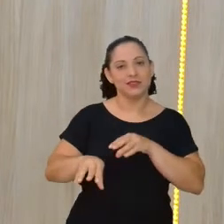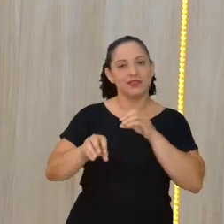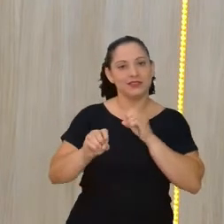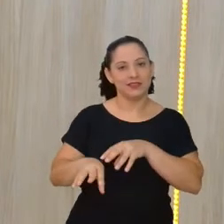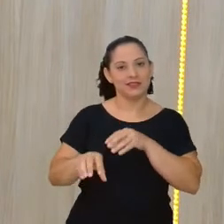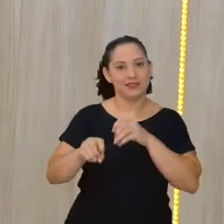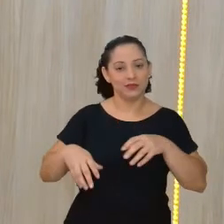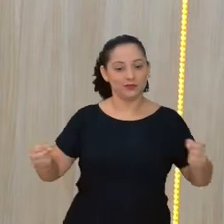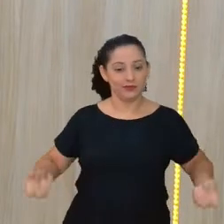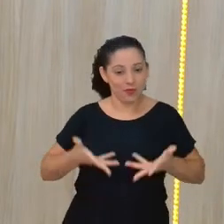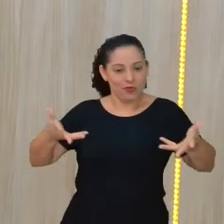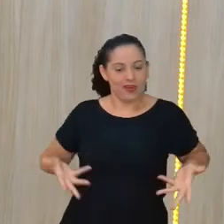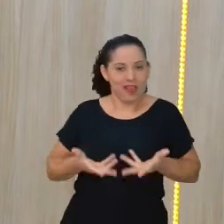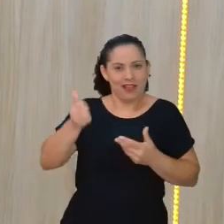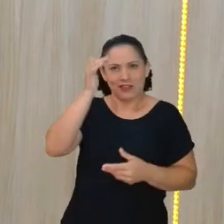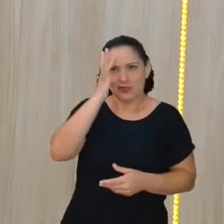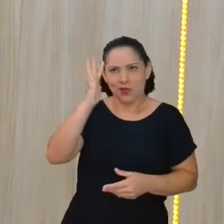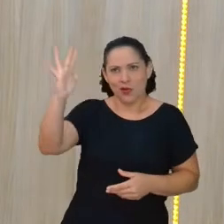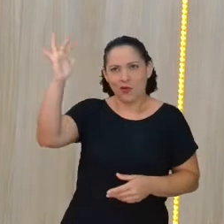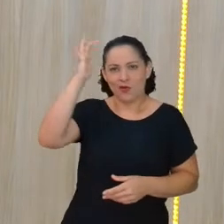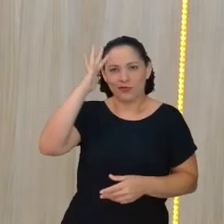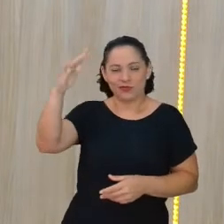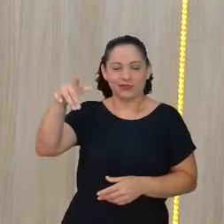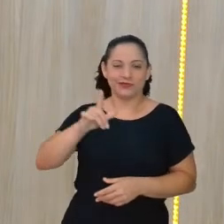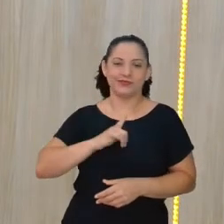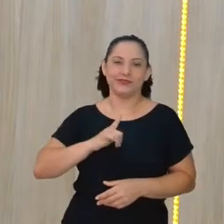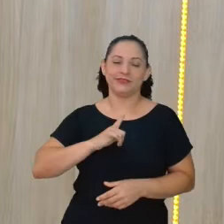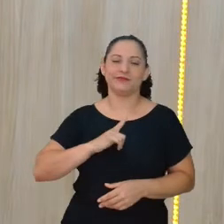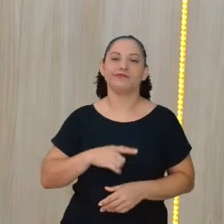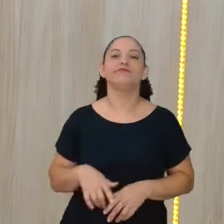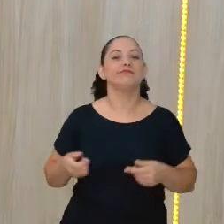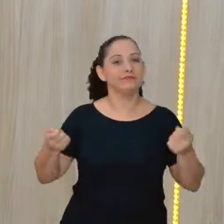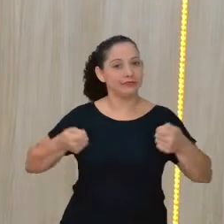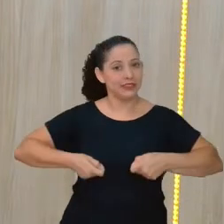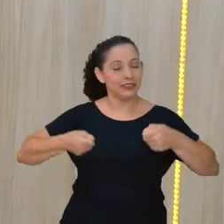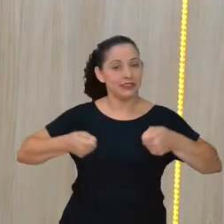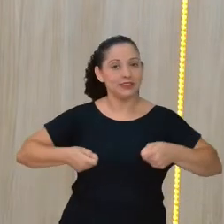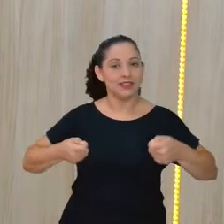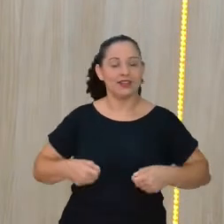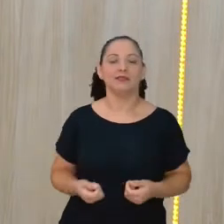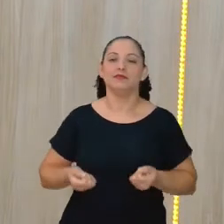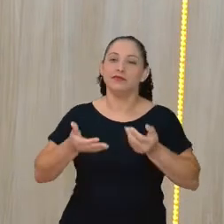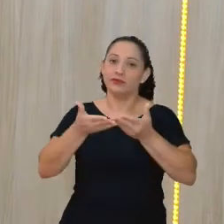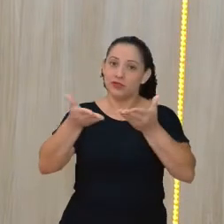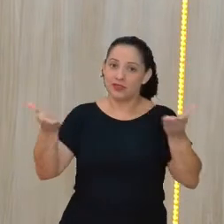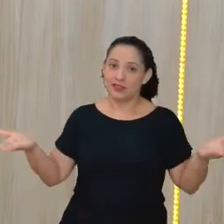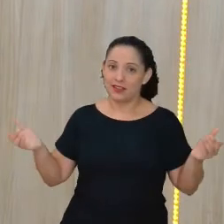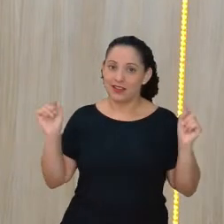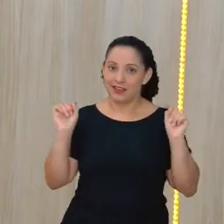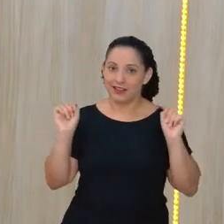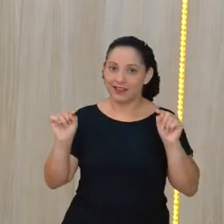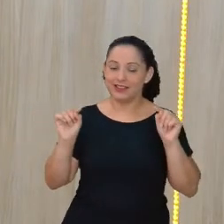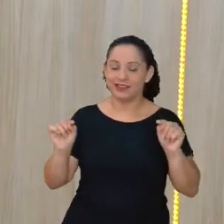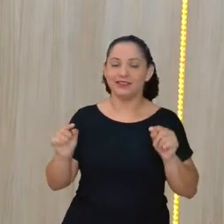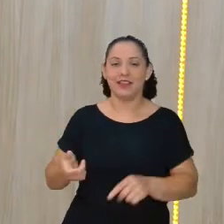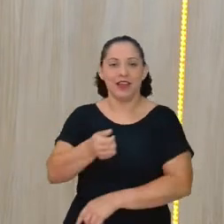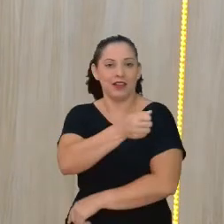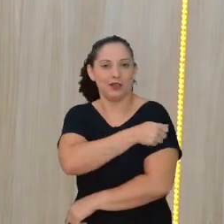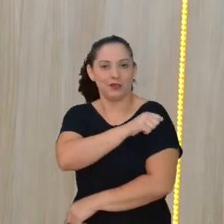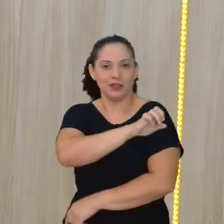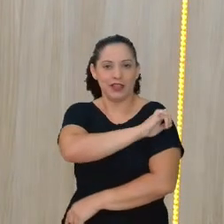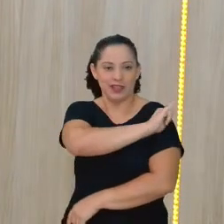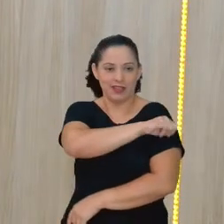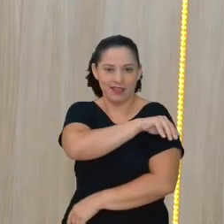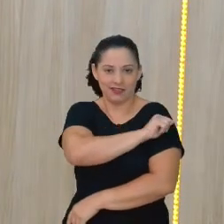enquanto estimular sonhos. A educação precisa estimular sonhos. Então, você que está aí, nosso estudante da educação de jovens e adultos,